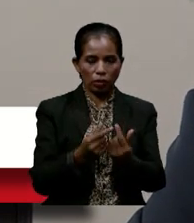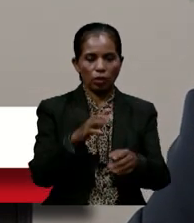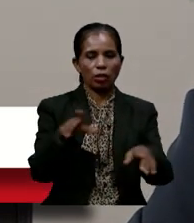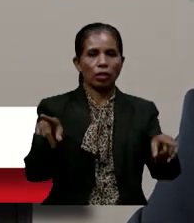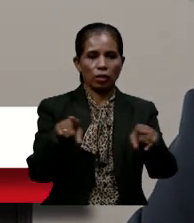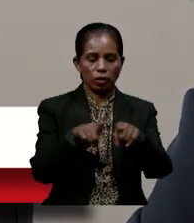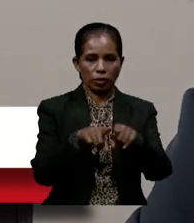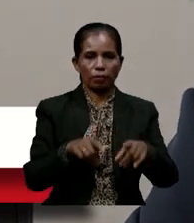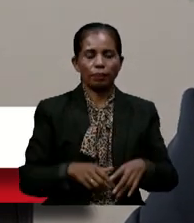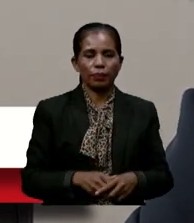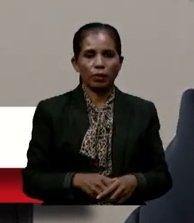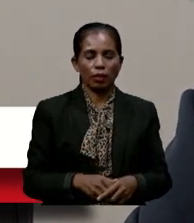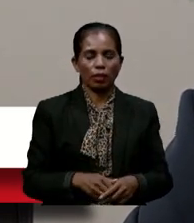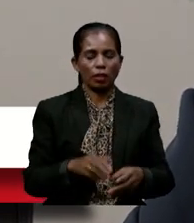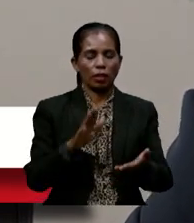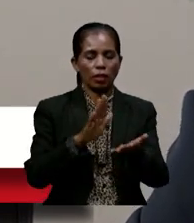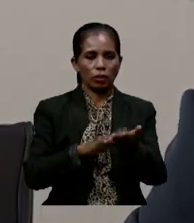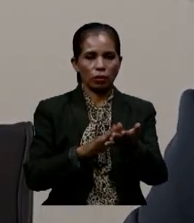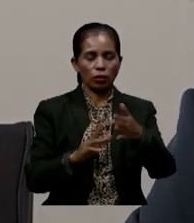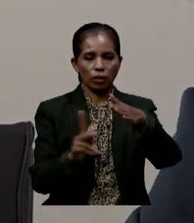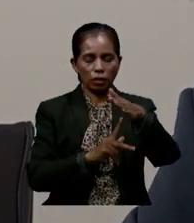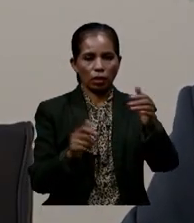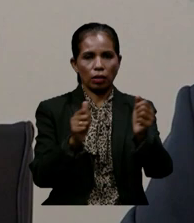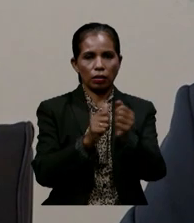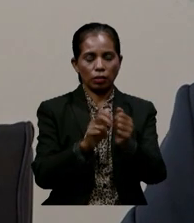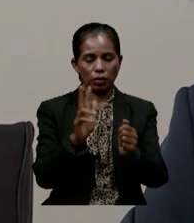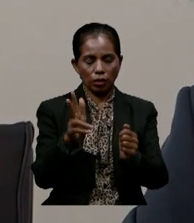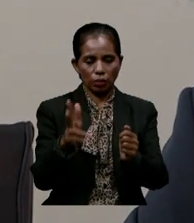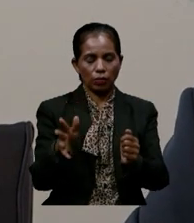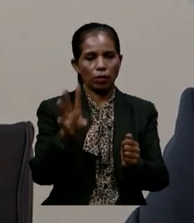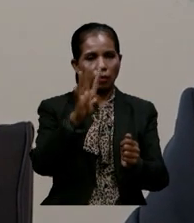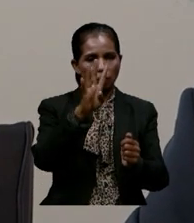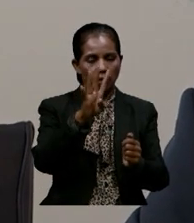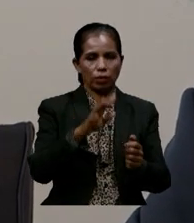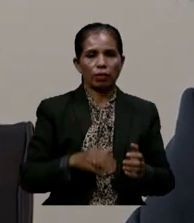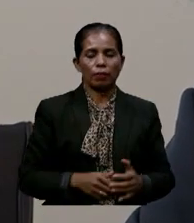anessa pré-escolar hamuto 34 candidatos.